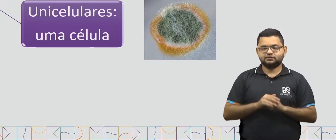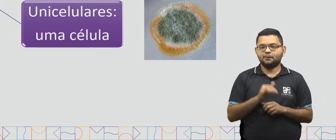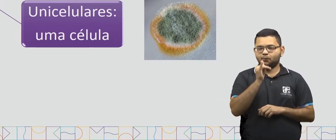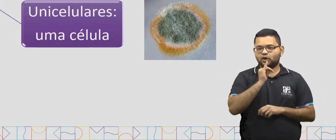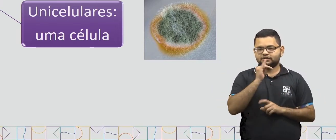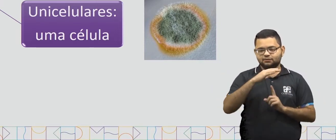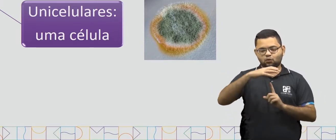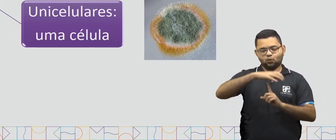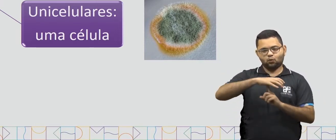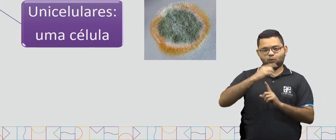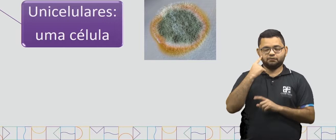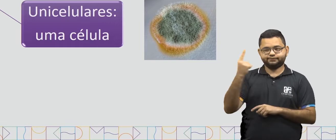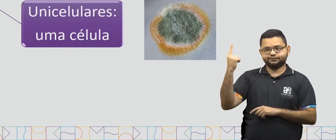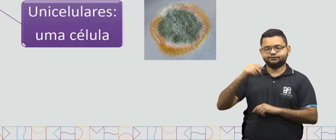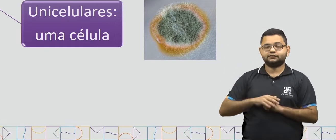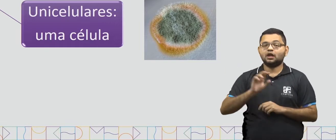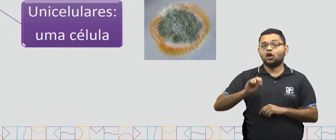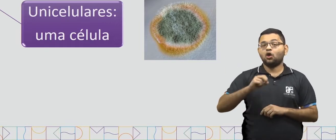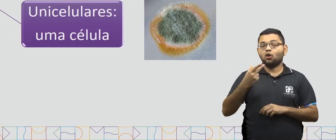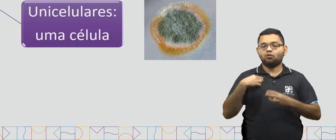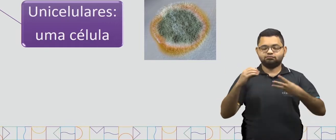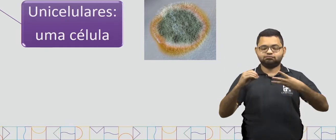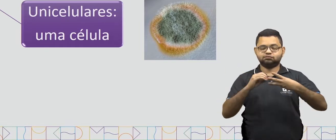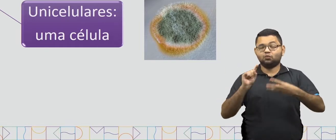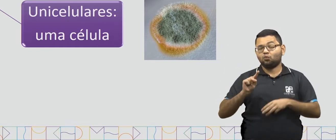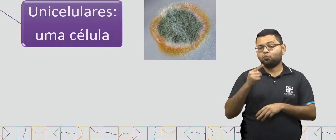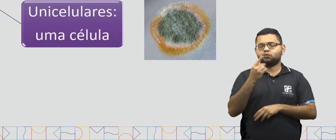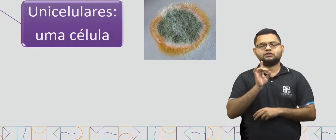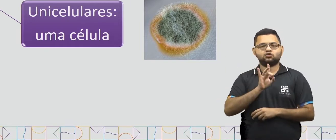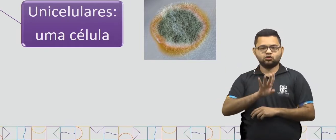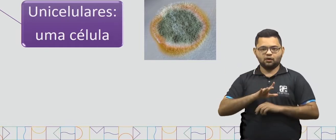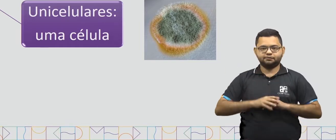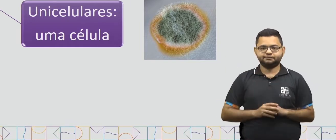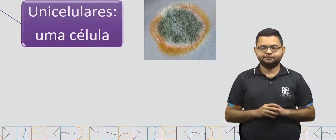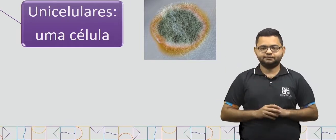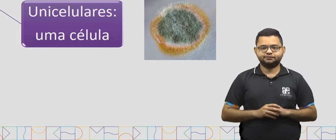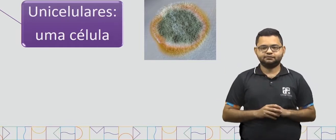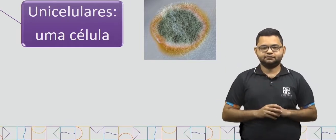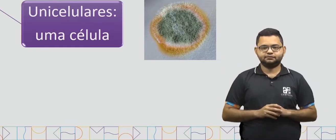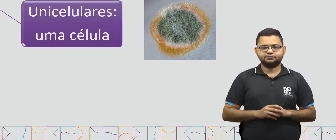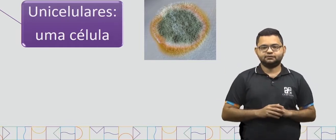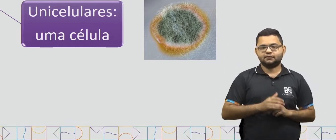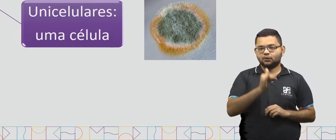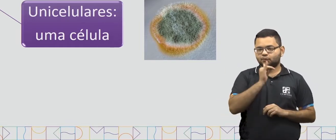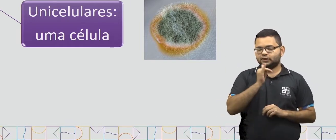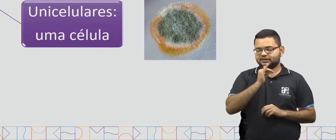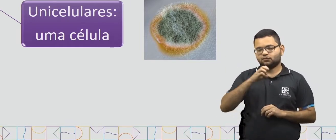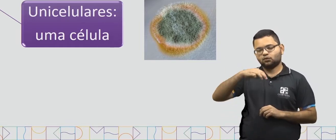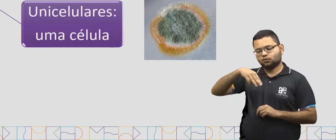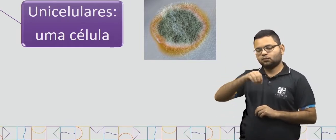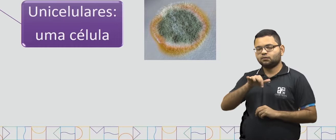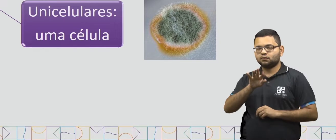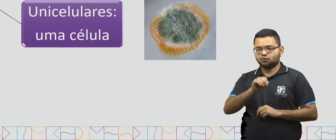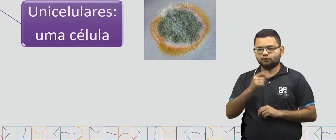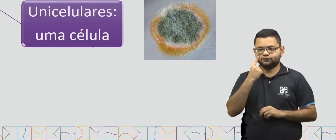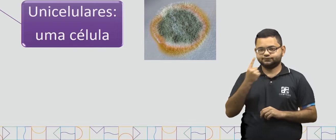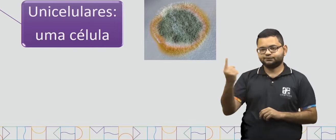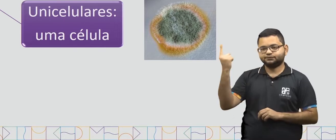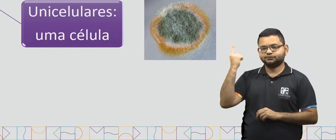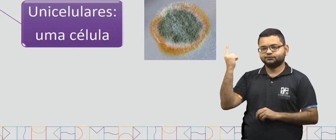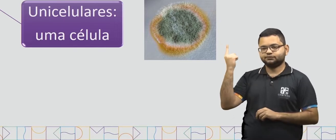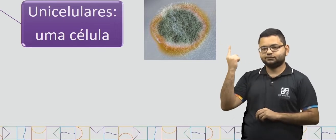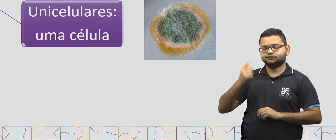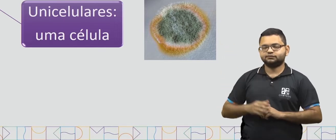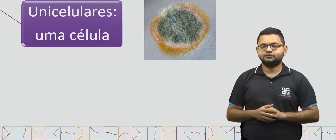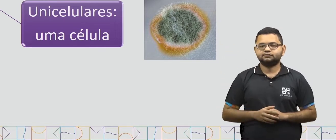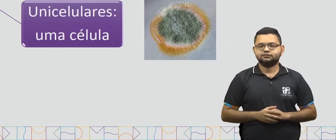os cogumelos, ou unicelulares, contendo uma única célula, como as leveduras, morfos